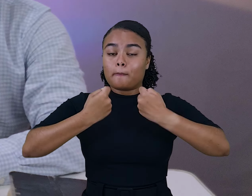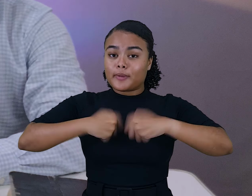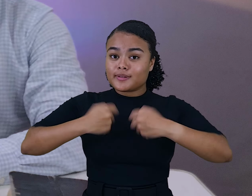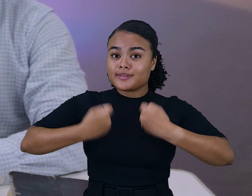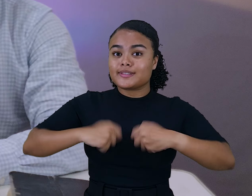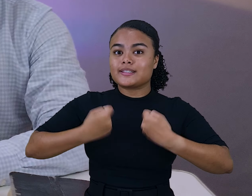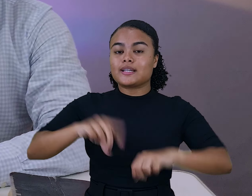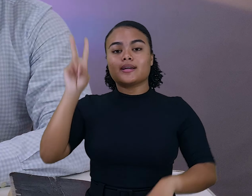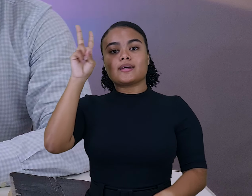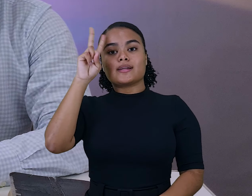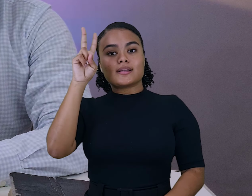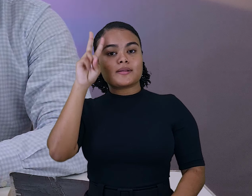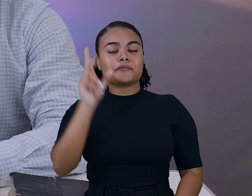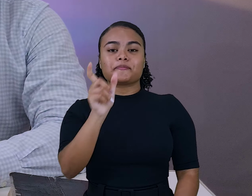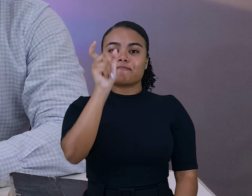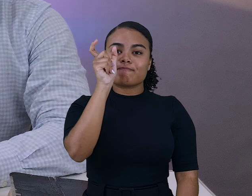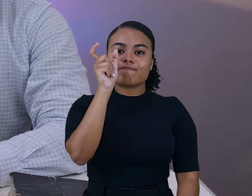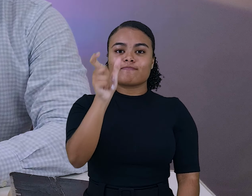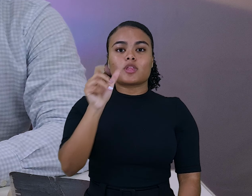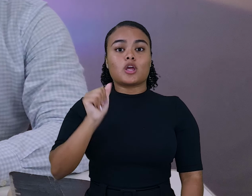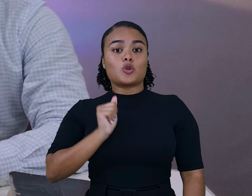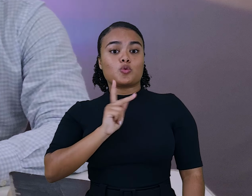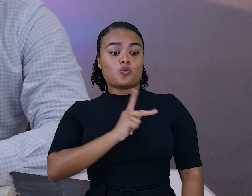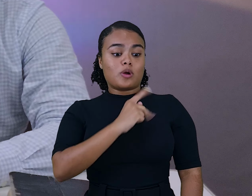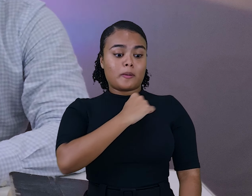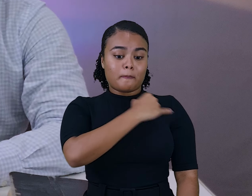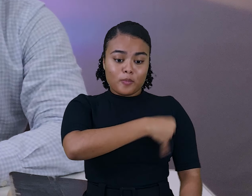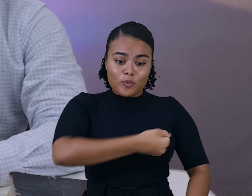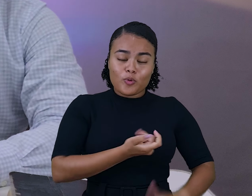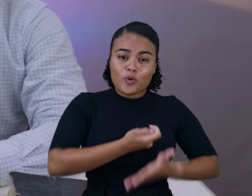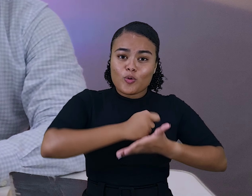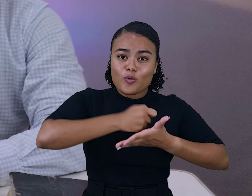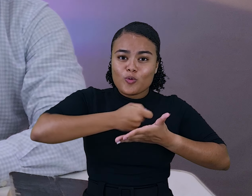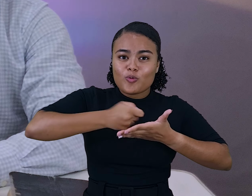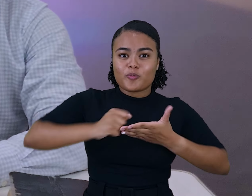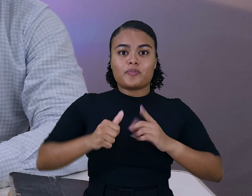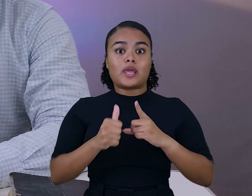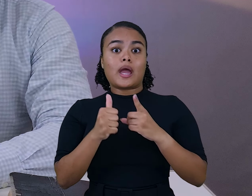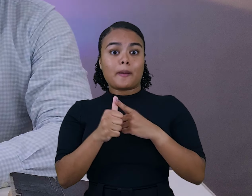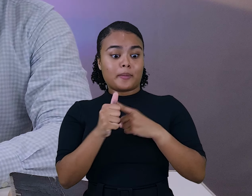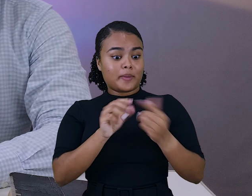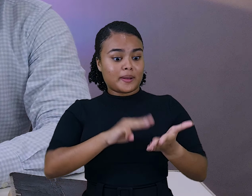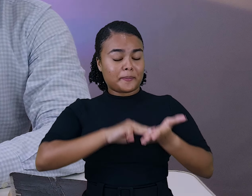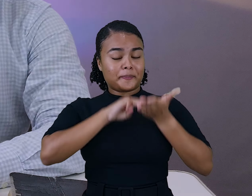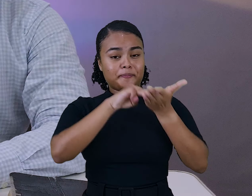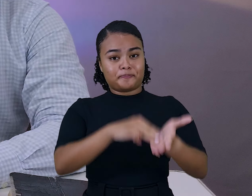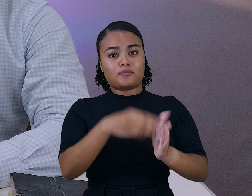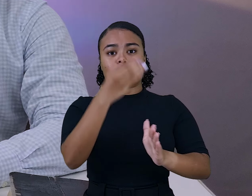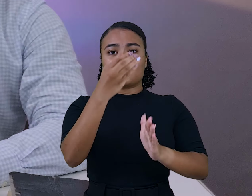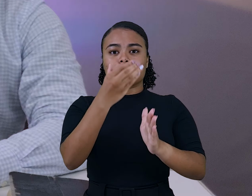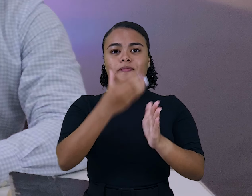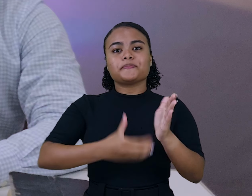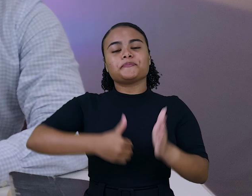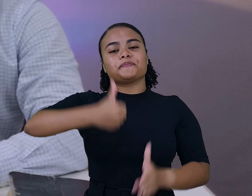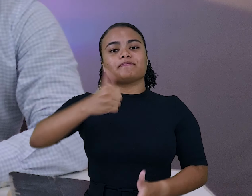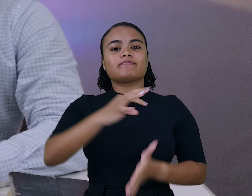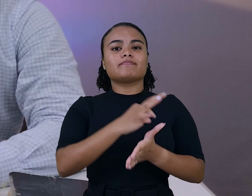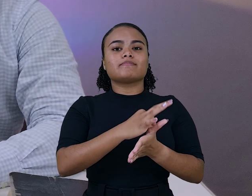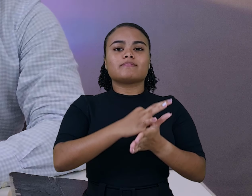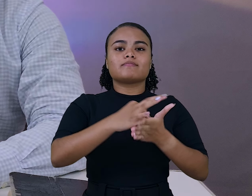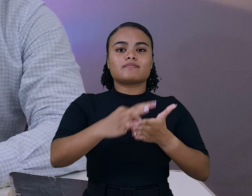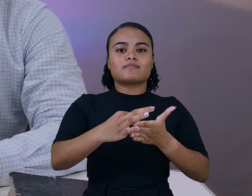isso, precisaremos lembrar as palavras do apóstolo João, que quando escreveu a sua primeira carta, no capítulo